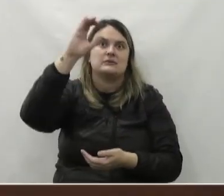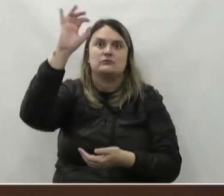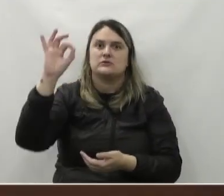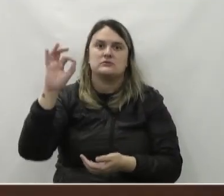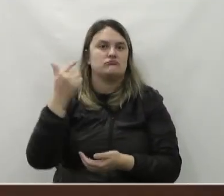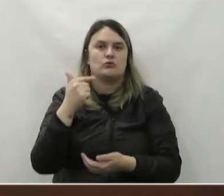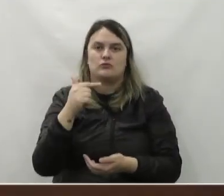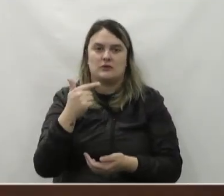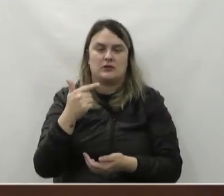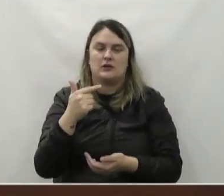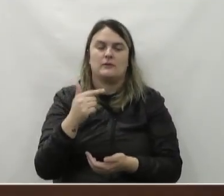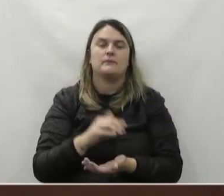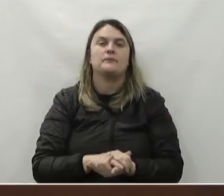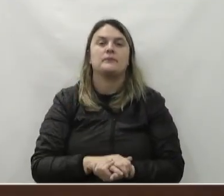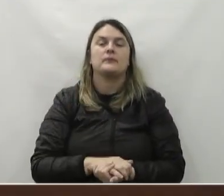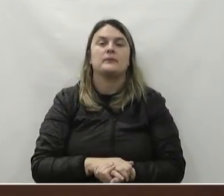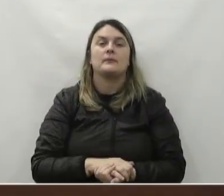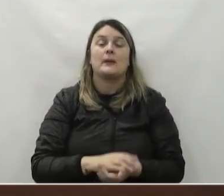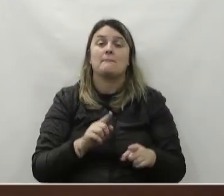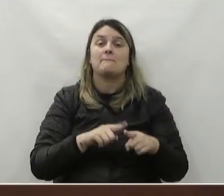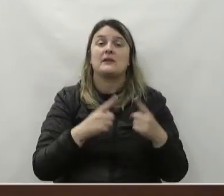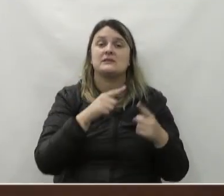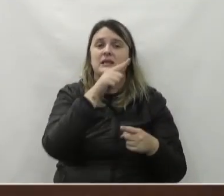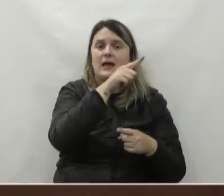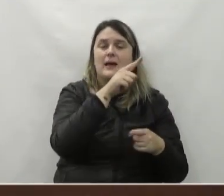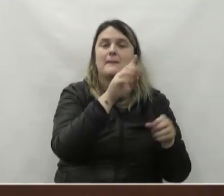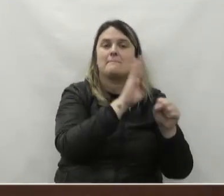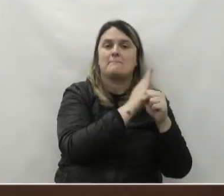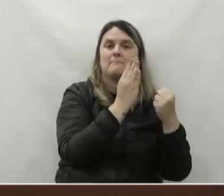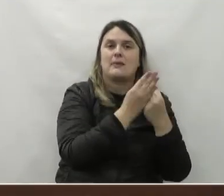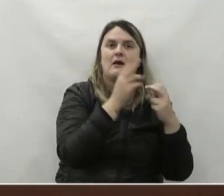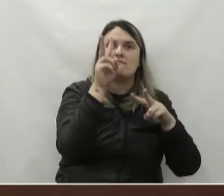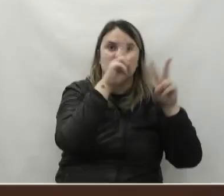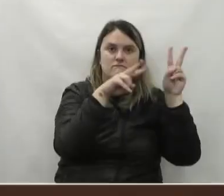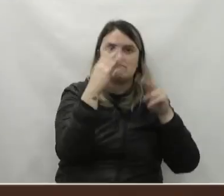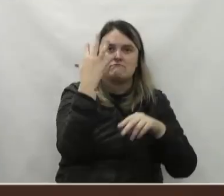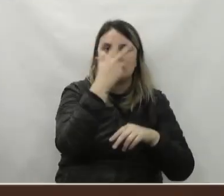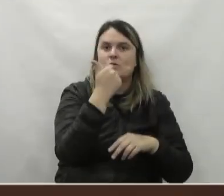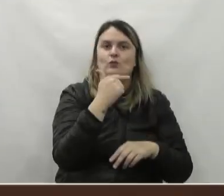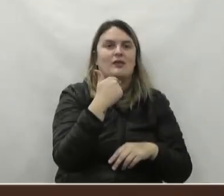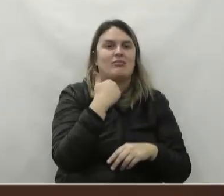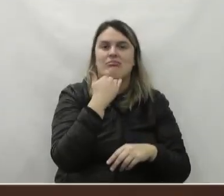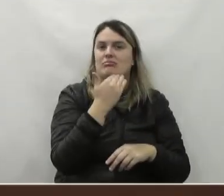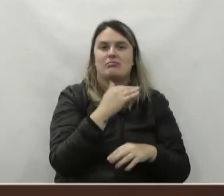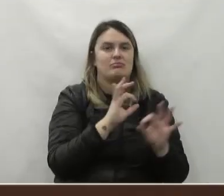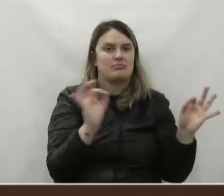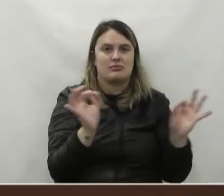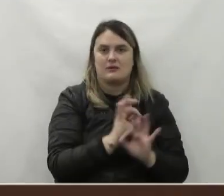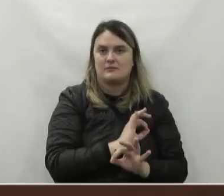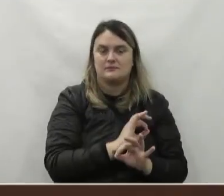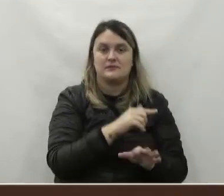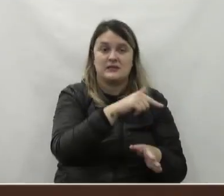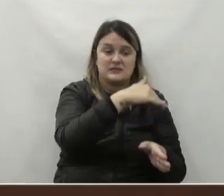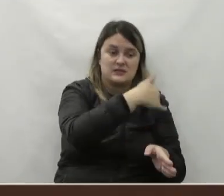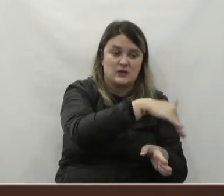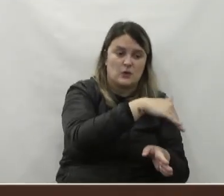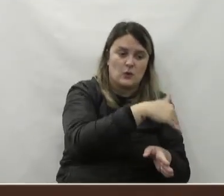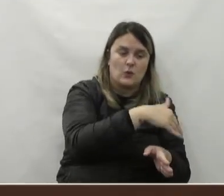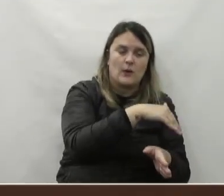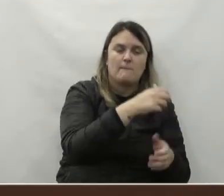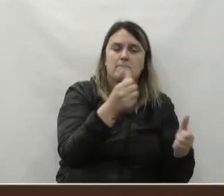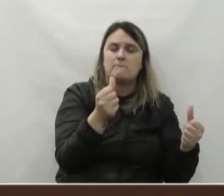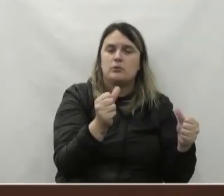município asfaltado ainda, mas, como eu falei, no bairro Bela Vista não tem nenhuma, né? E essa rua Laranjeiras é uma